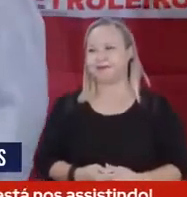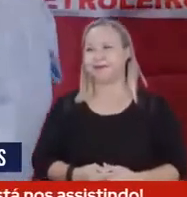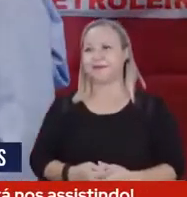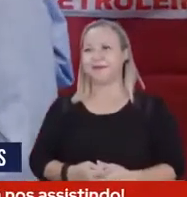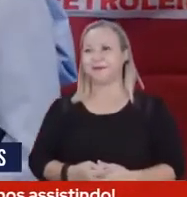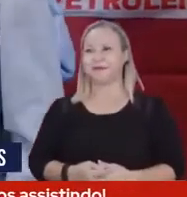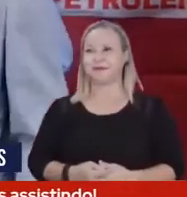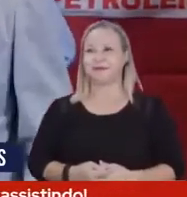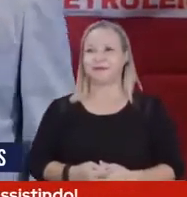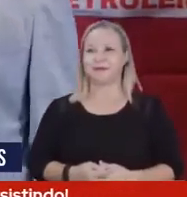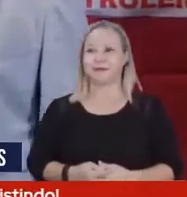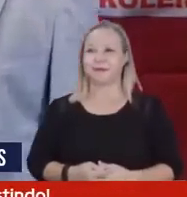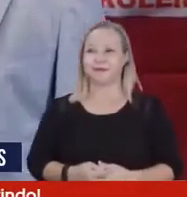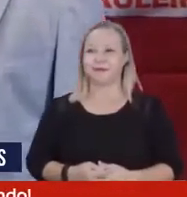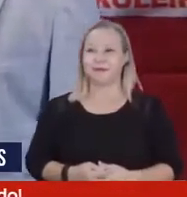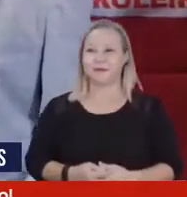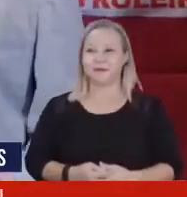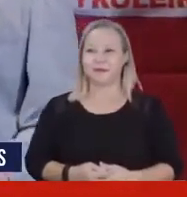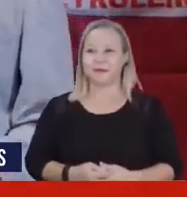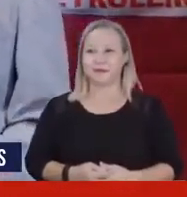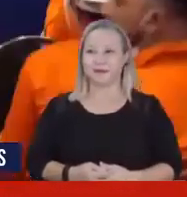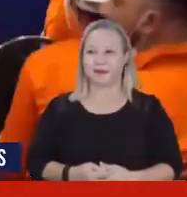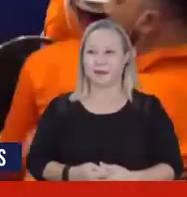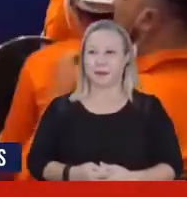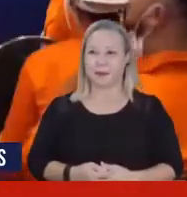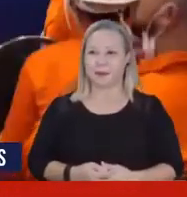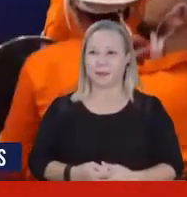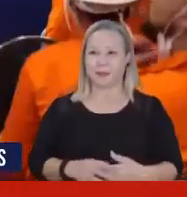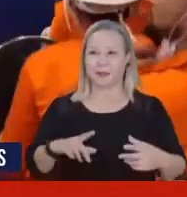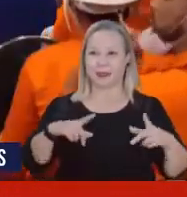Olha lá a foto. Olha lá, Zé. Olha lá.